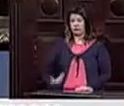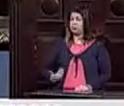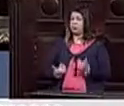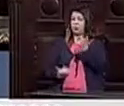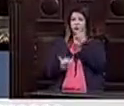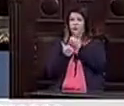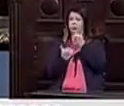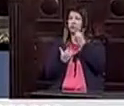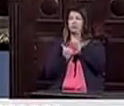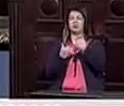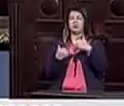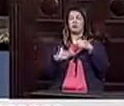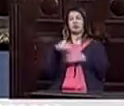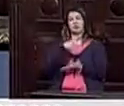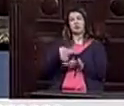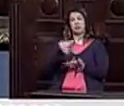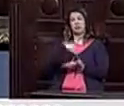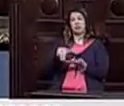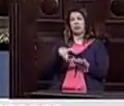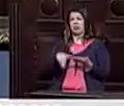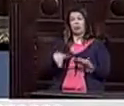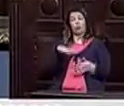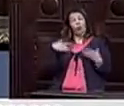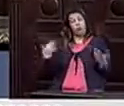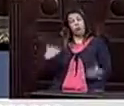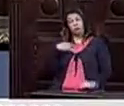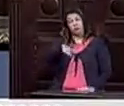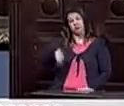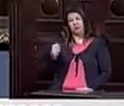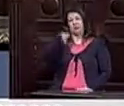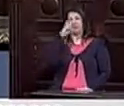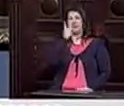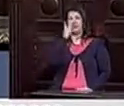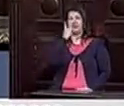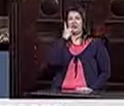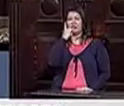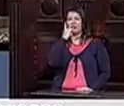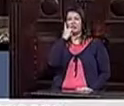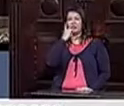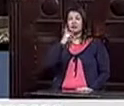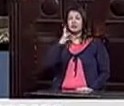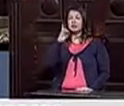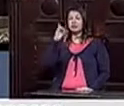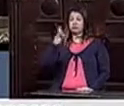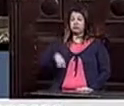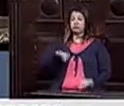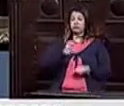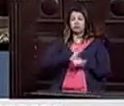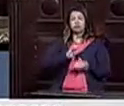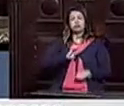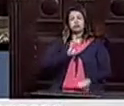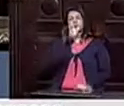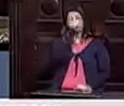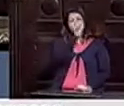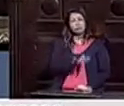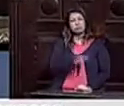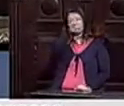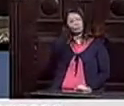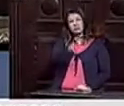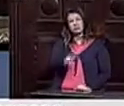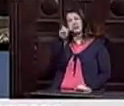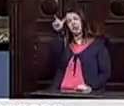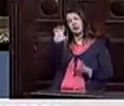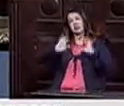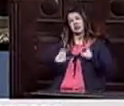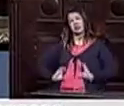nem aos seus secretários, tampouco a nós, deputados. O Estado pertence a cada cidadão fluminense,